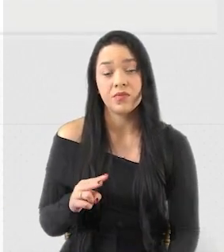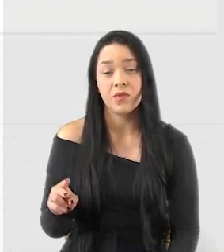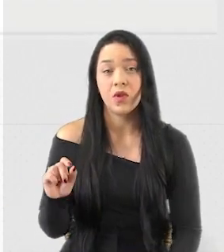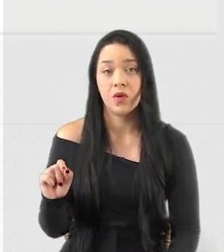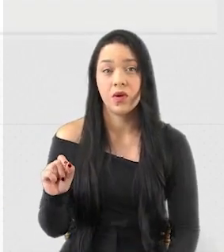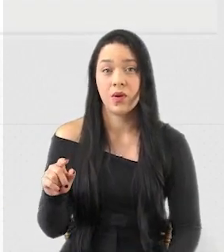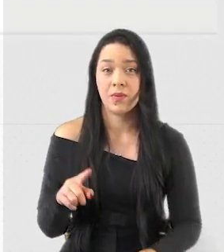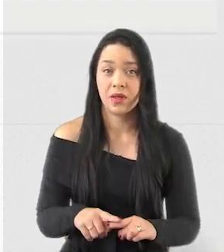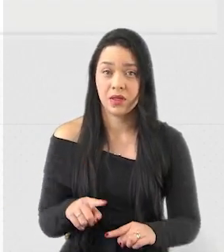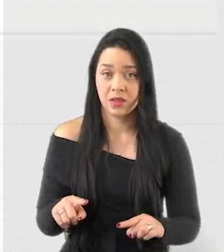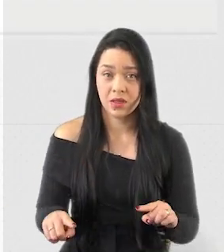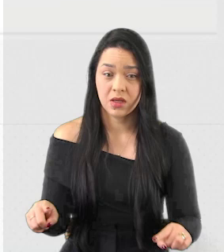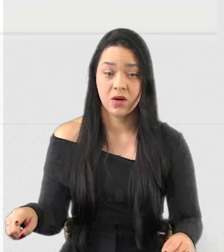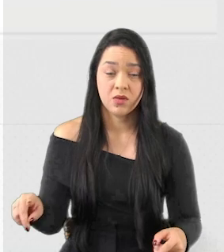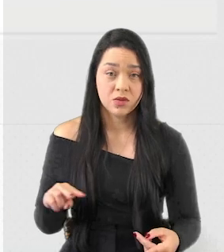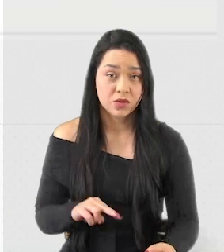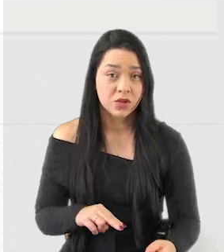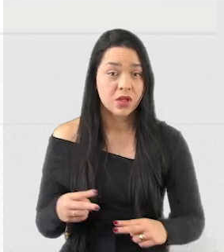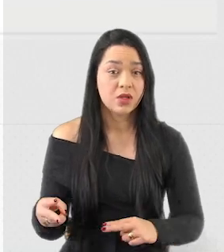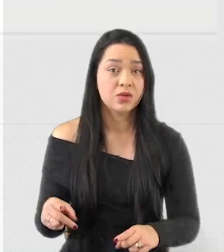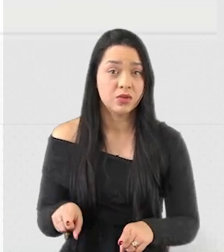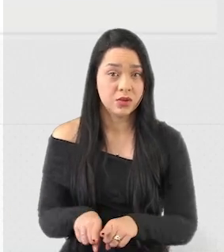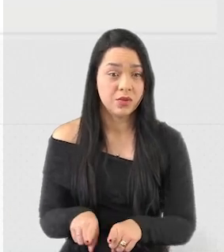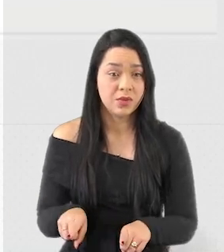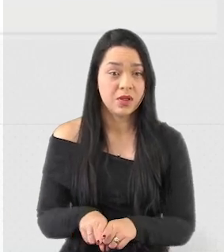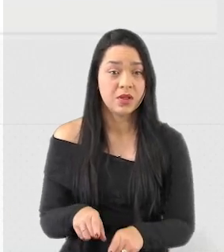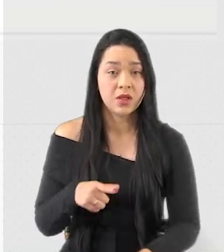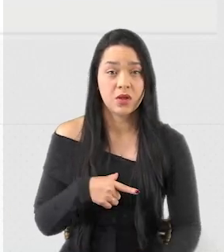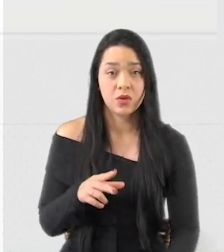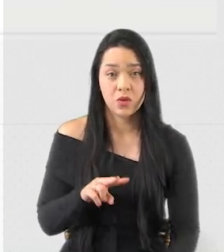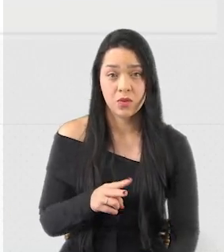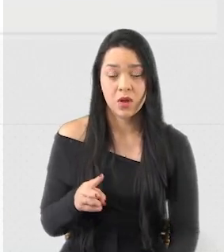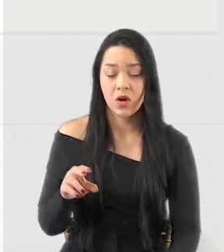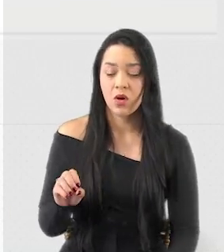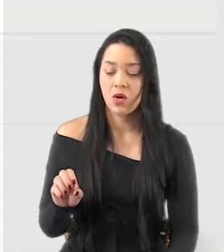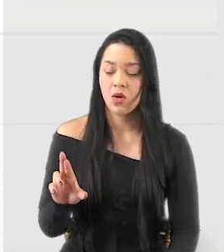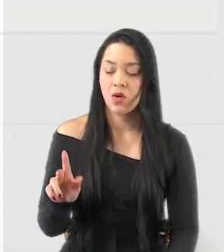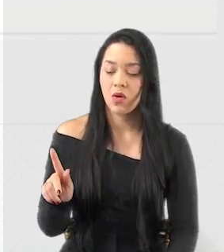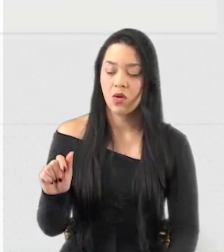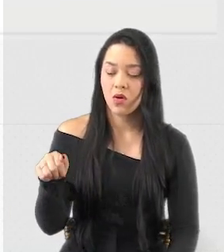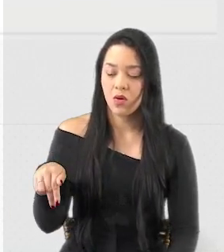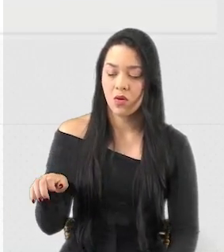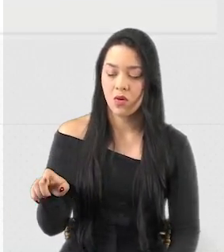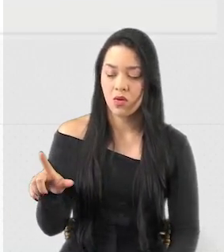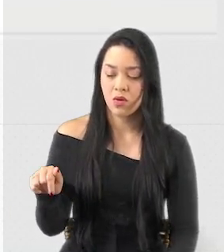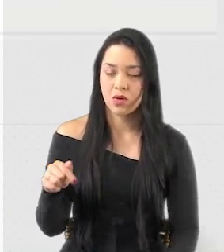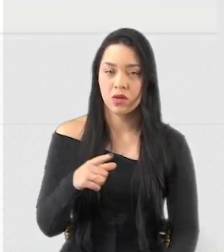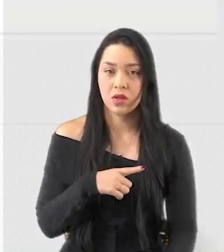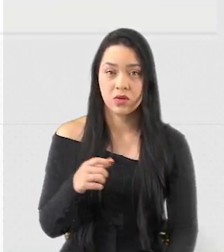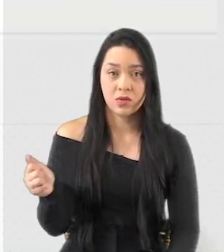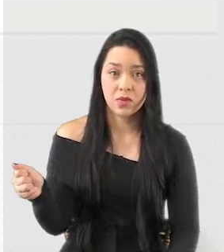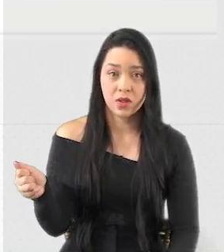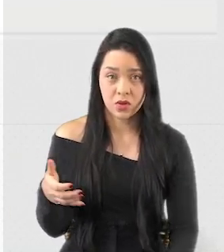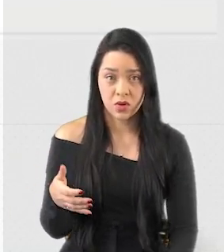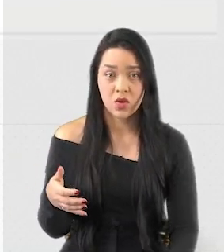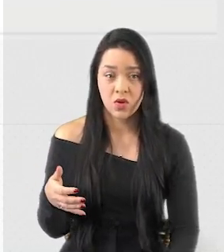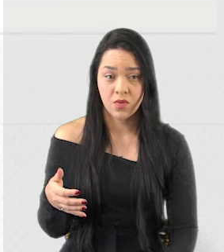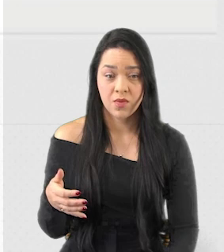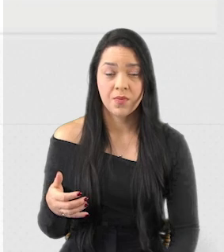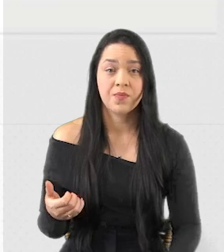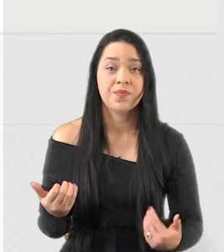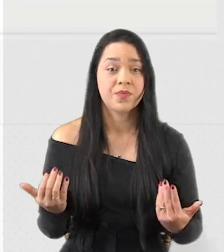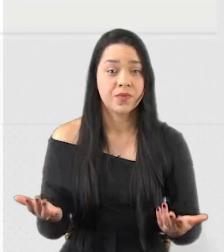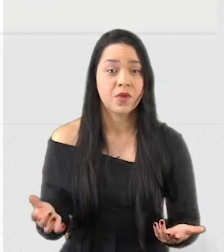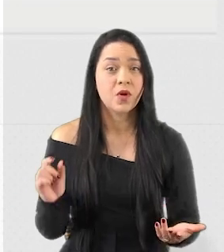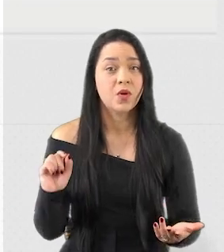Seu material genético. Assim como a gente precisa duplicar suas organelas para que eu tenha a formação de uma nova célula, né? Então, a